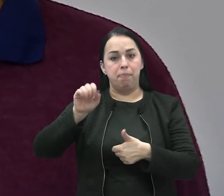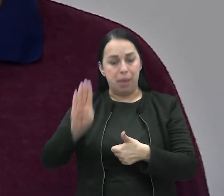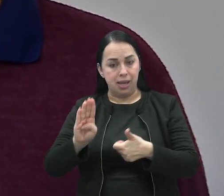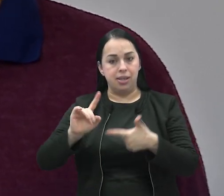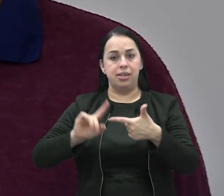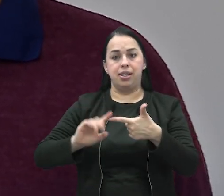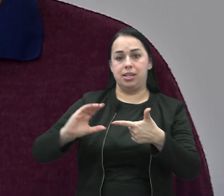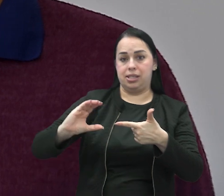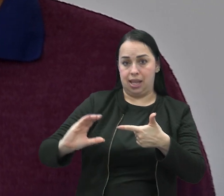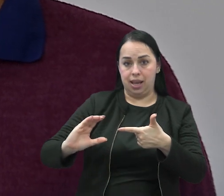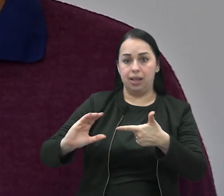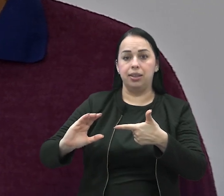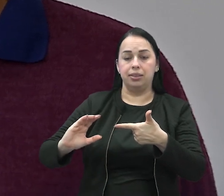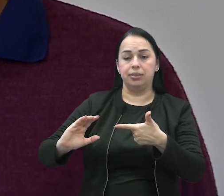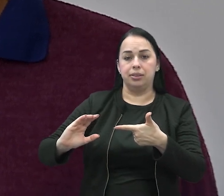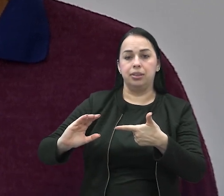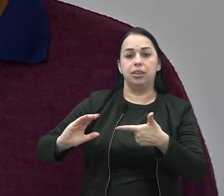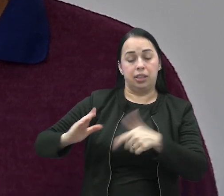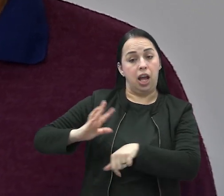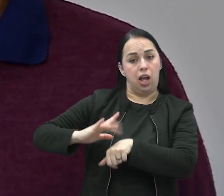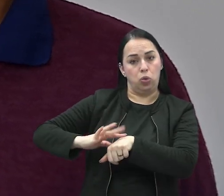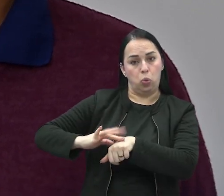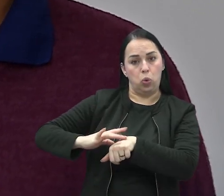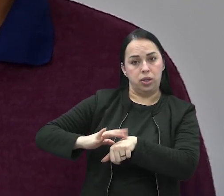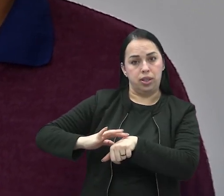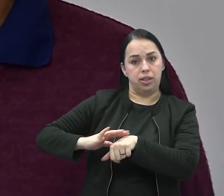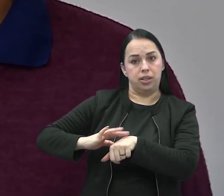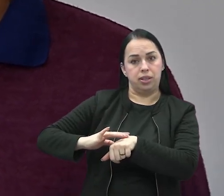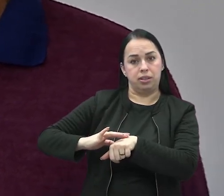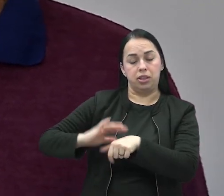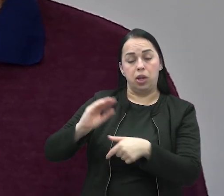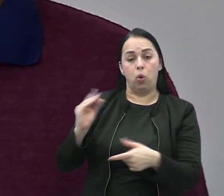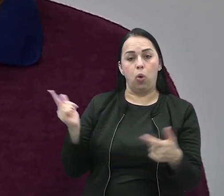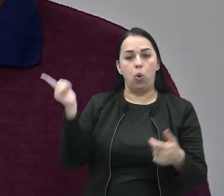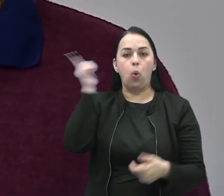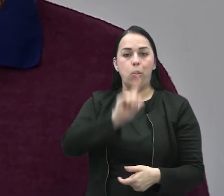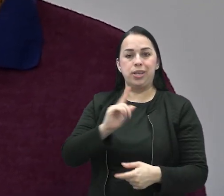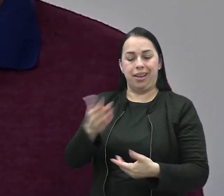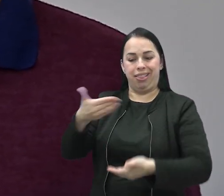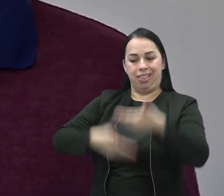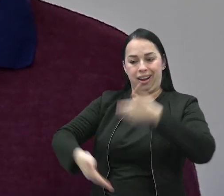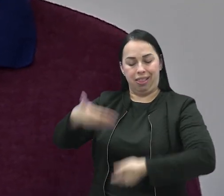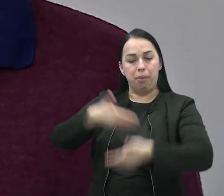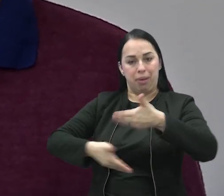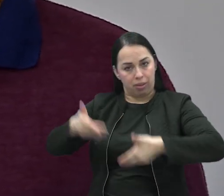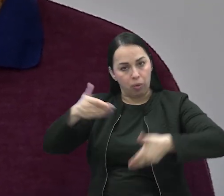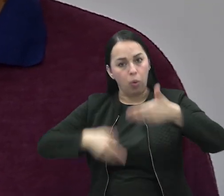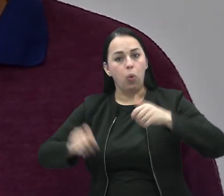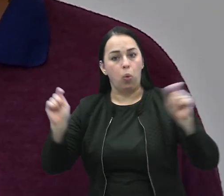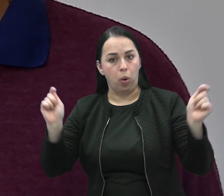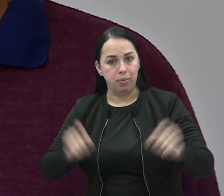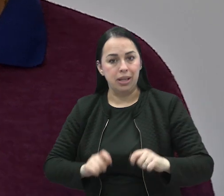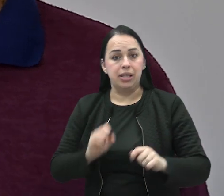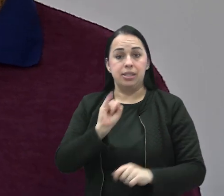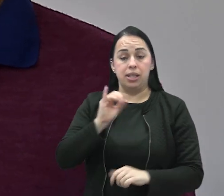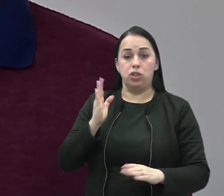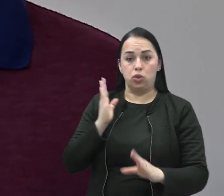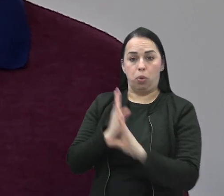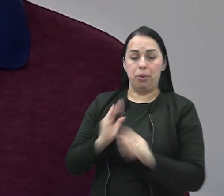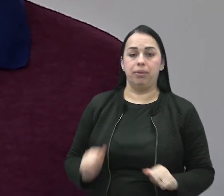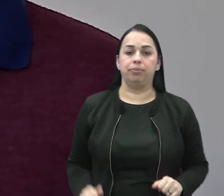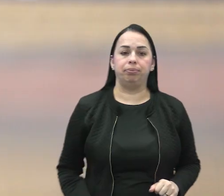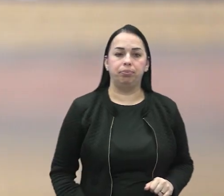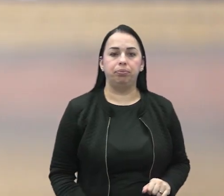C, que são doenças que são, além de preveníveis, elas podem ser tratadas quando a pessoa